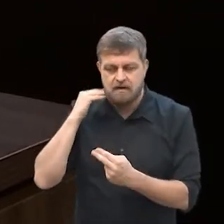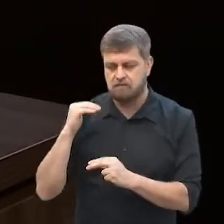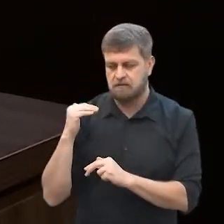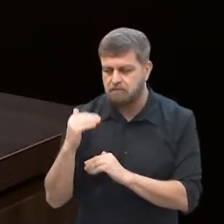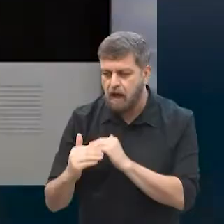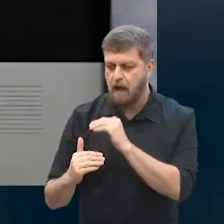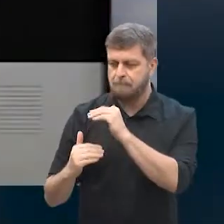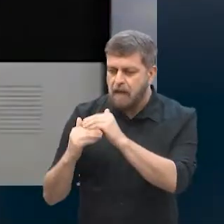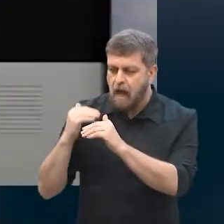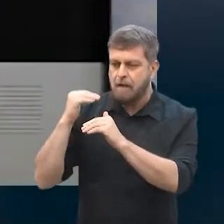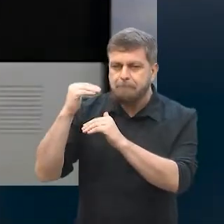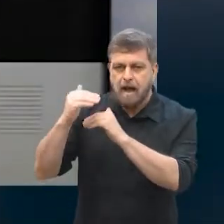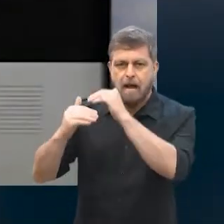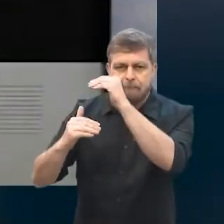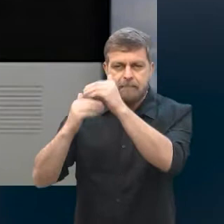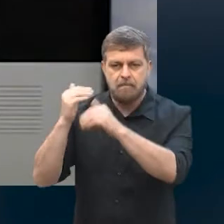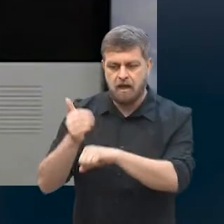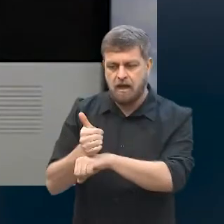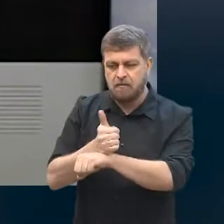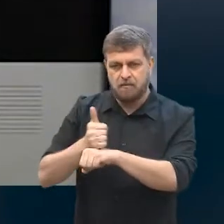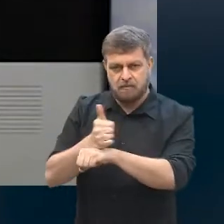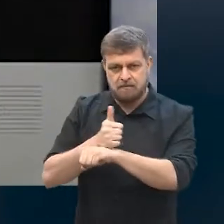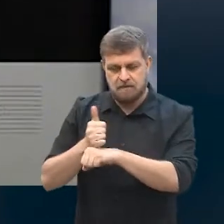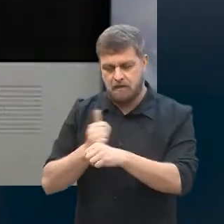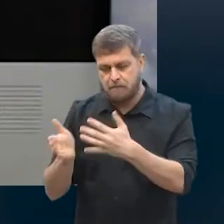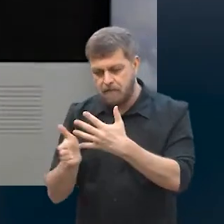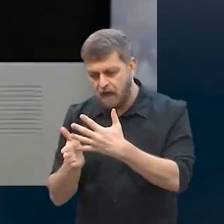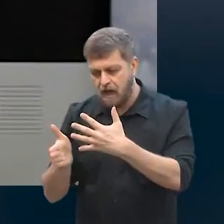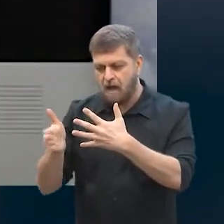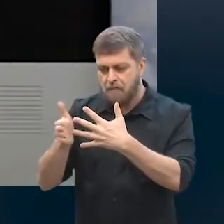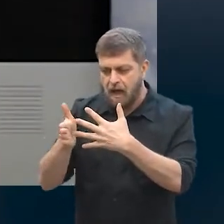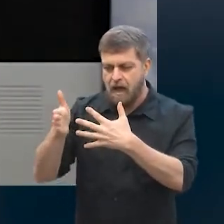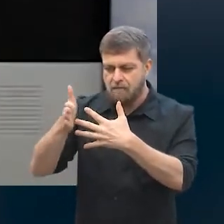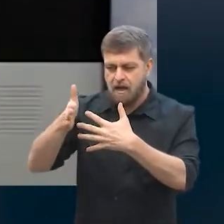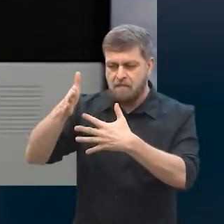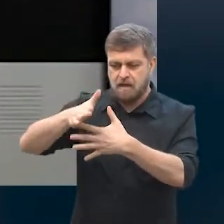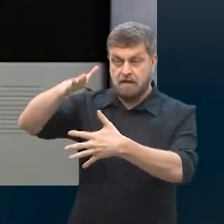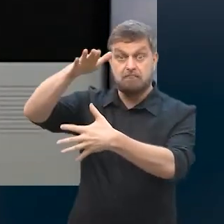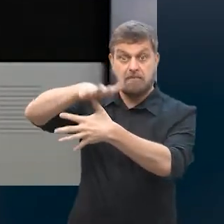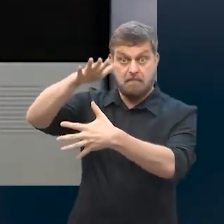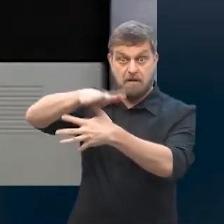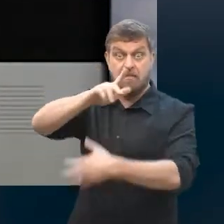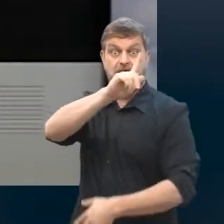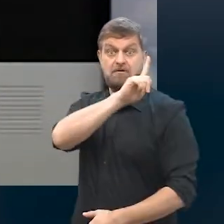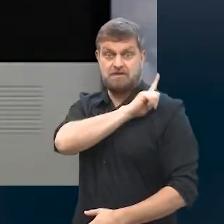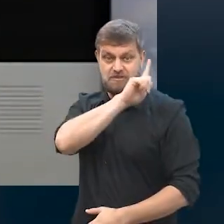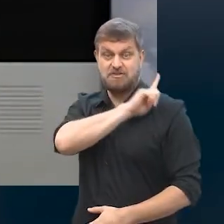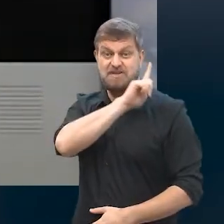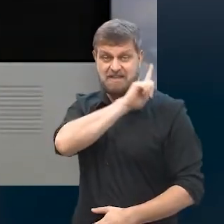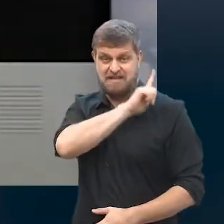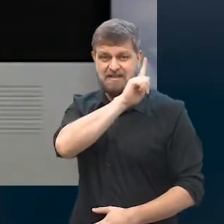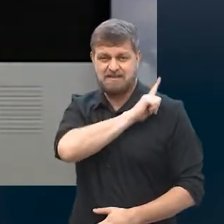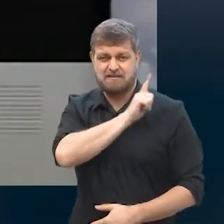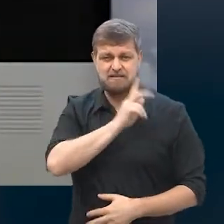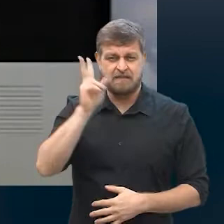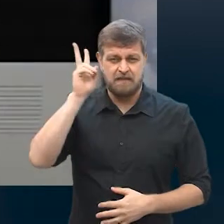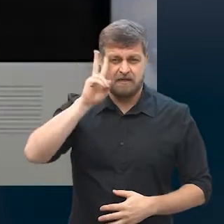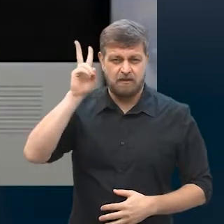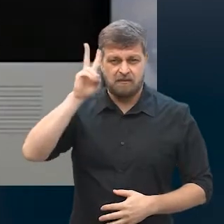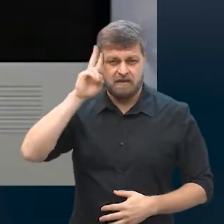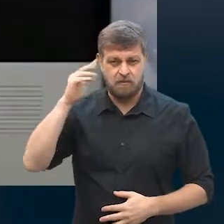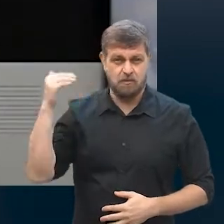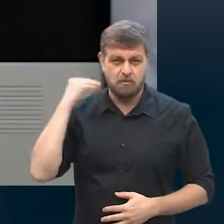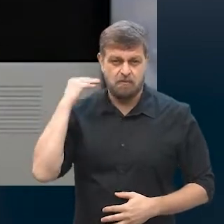C, D, analisa, e assim foi galgando posições, gerente. Eu lembro que, quando eu entrei no